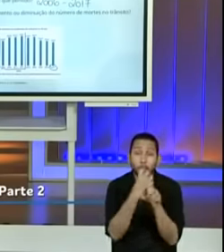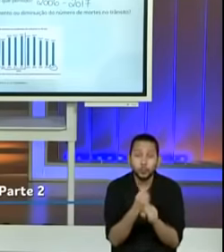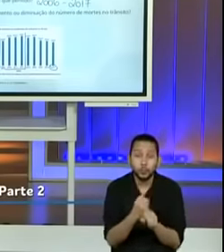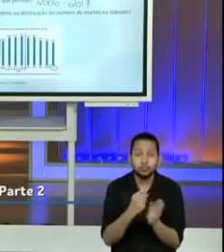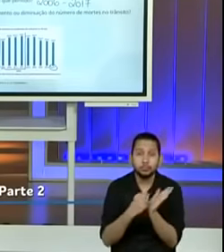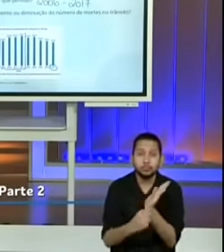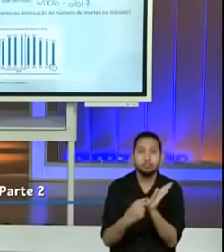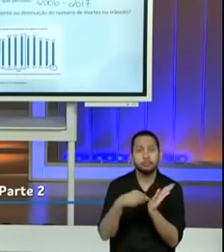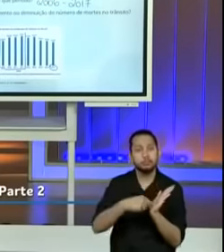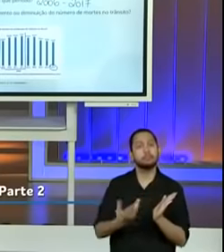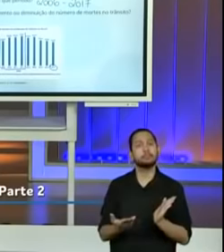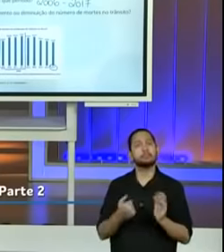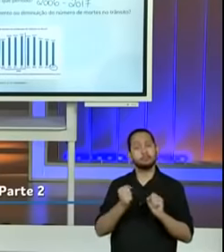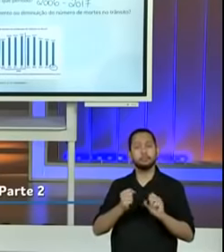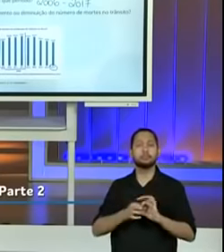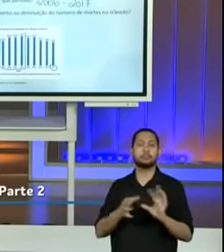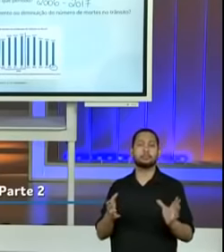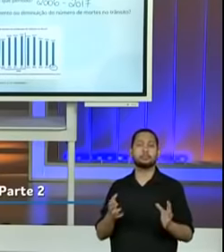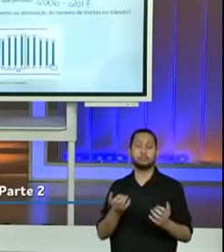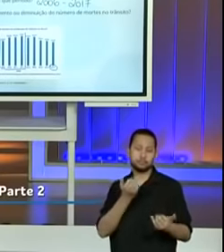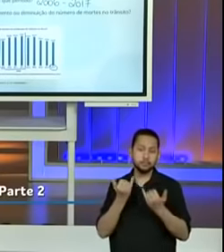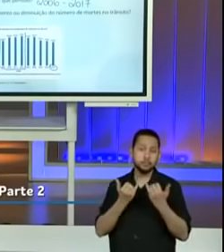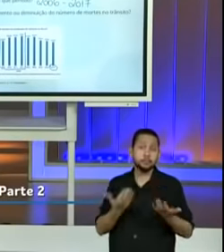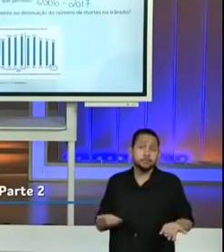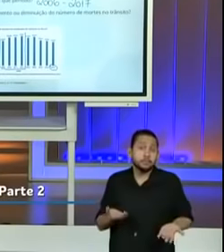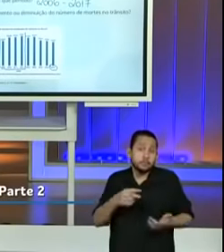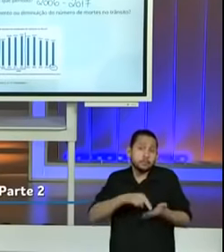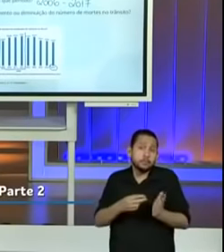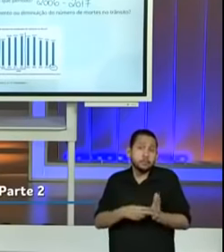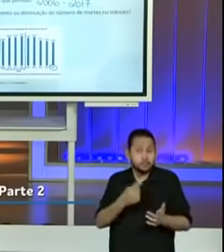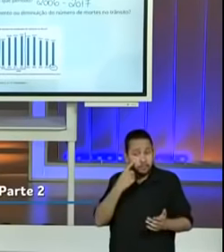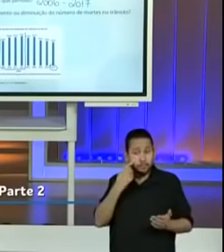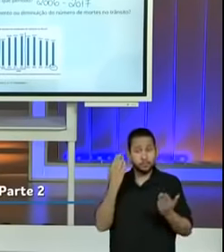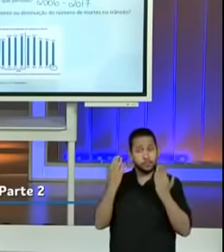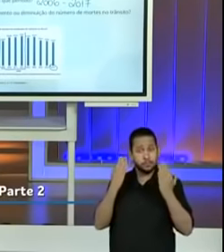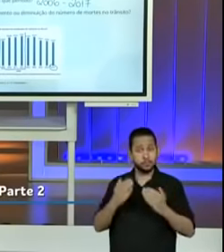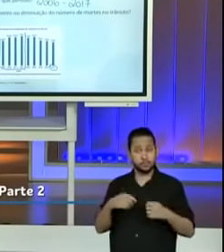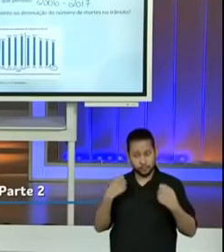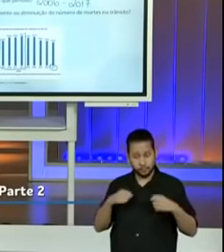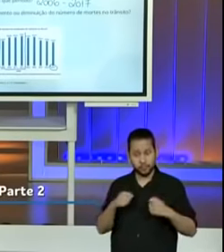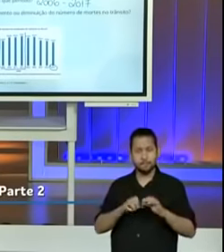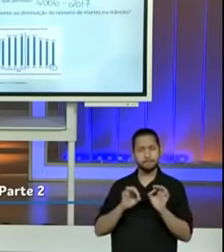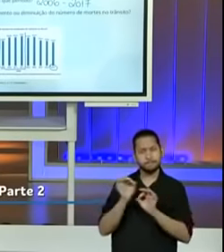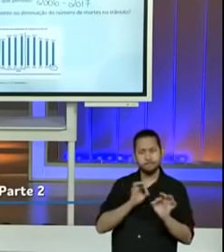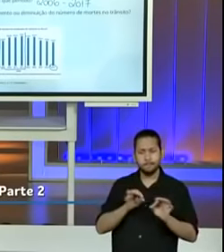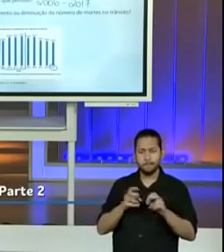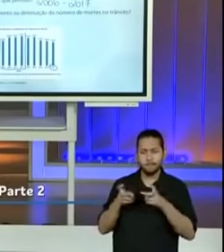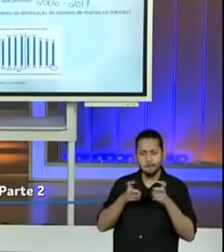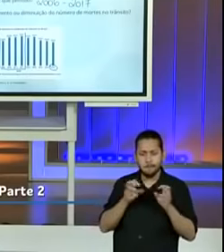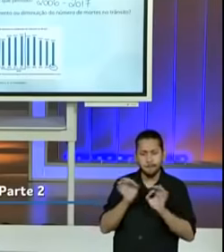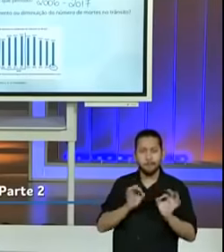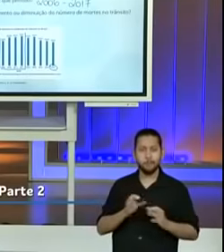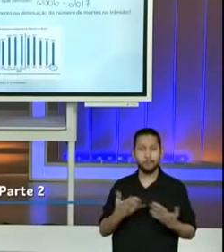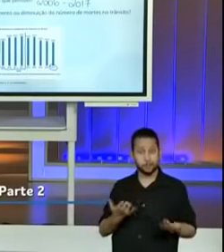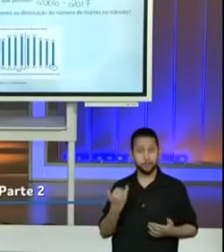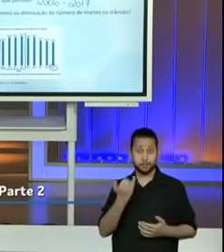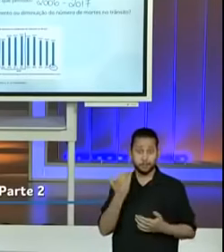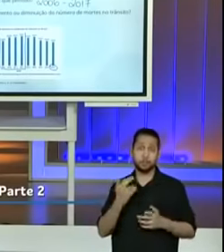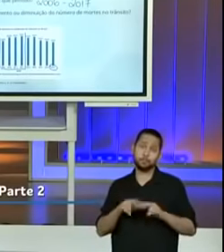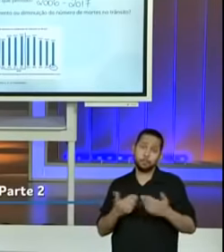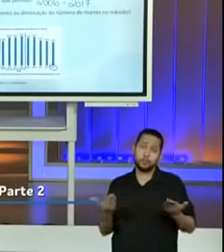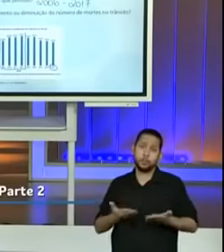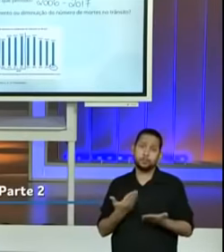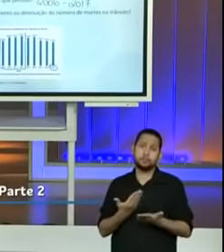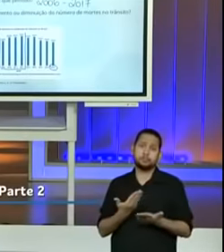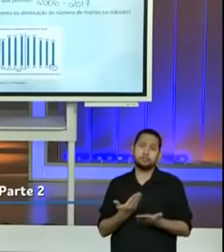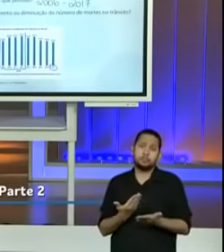é o movimento mesmo da gente analisar dados. É assim que a gente analisa, é mexendo, é explorando, tá? Que é o que a gente está fazendo